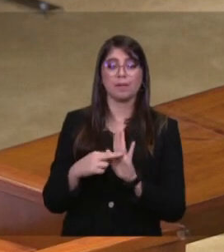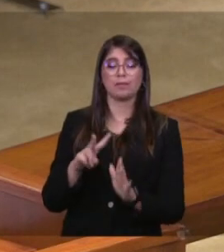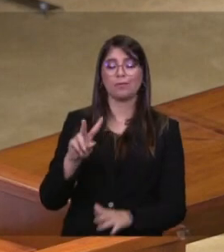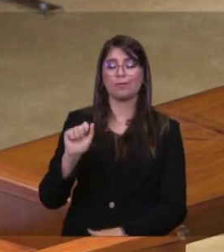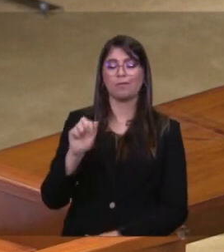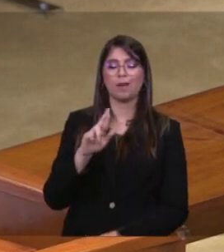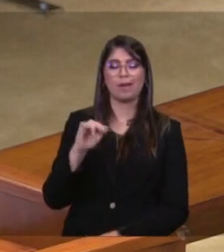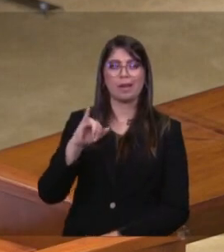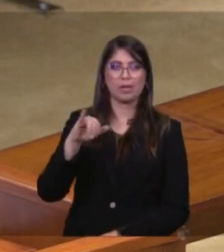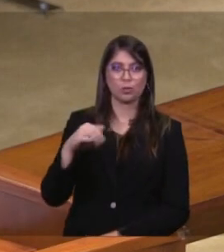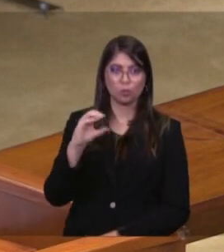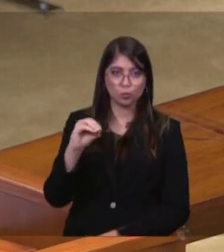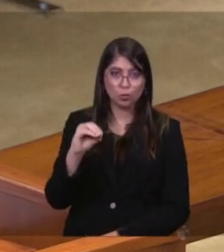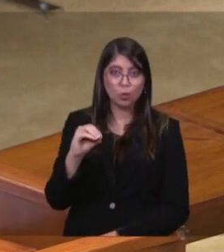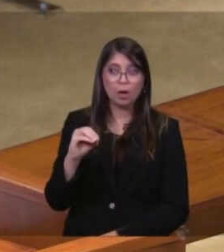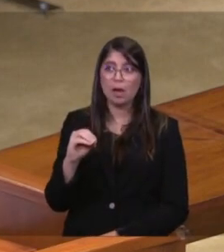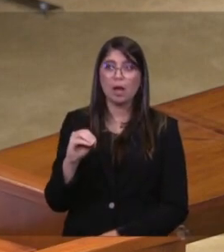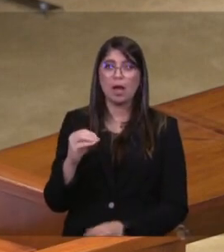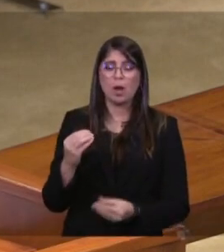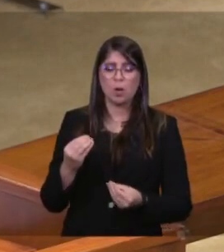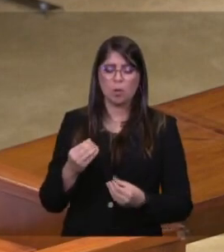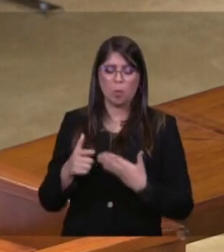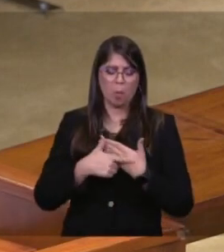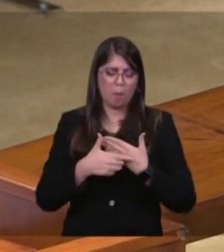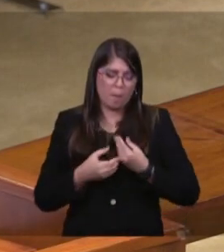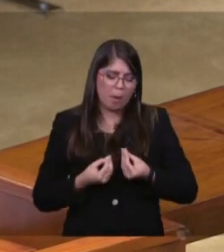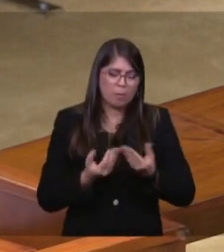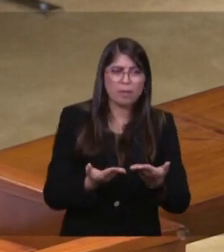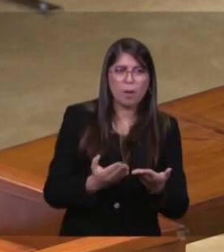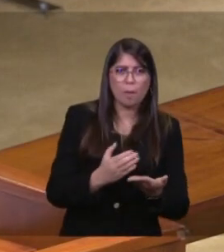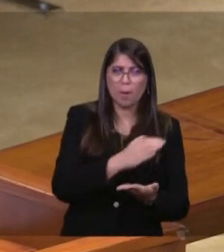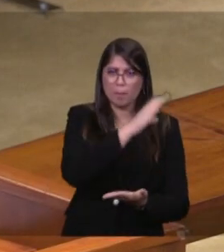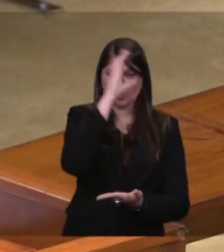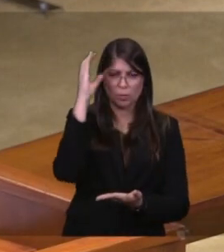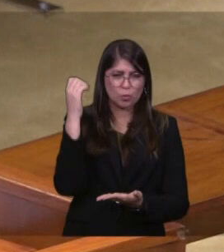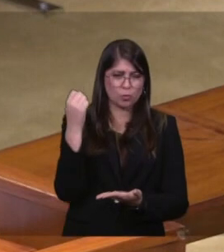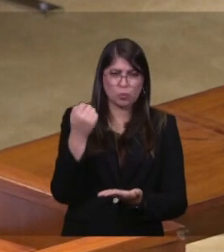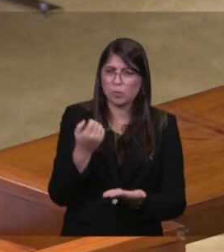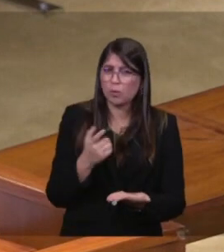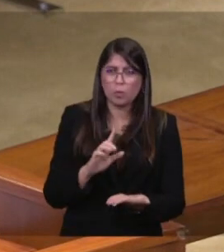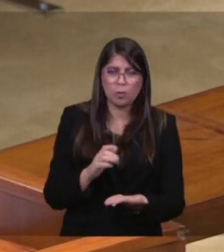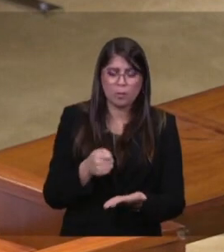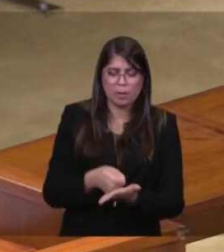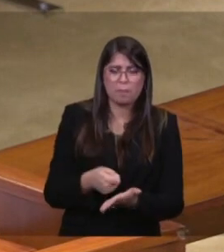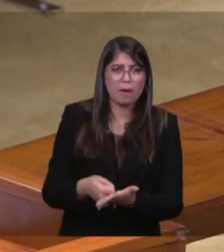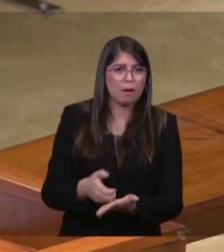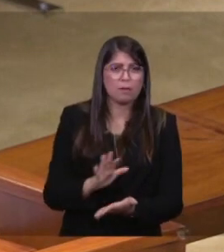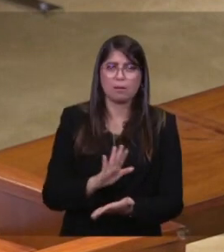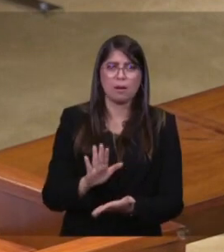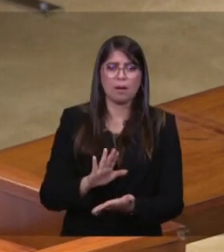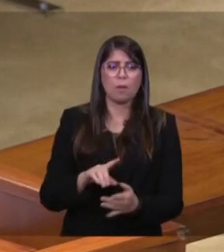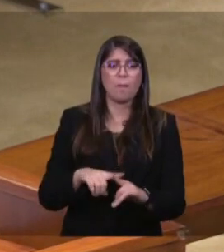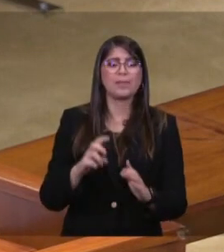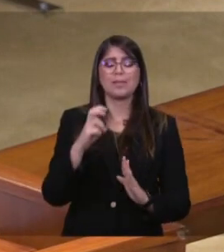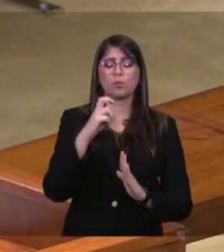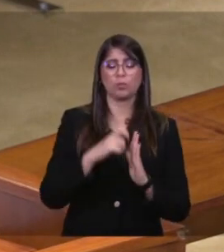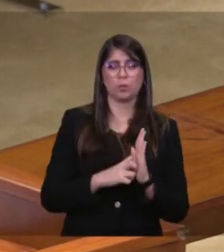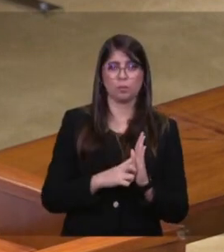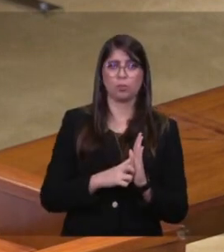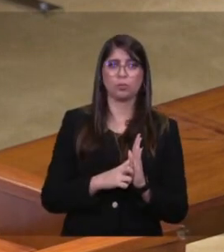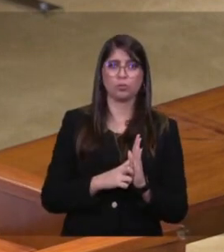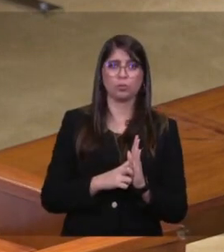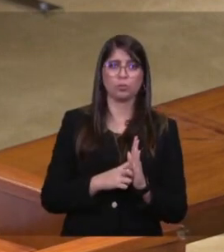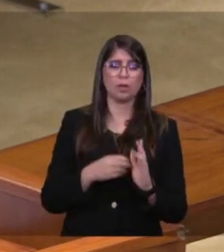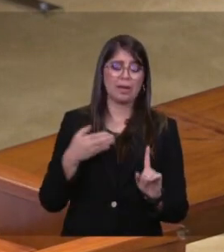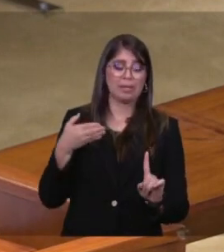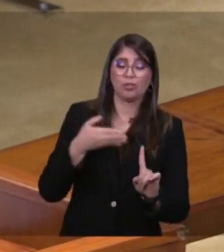não transferiu este encargo tributário aos consumidores finais. Então, portanto, aqui nós estamos falando de um tributo indireto,